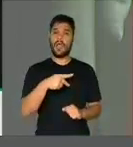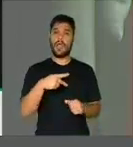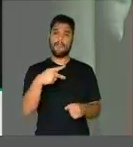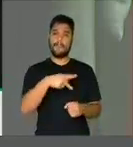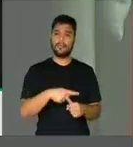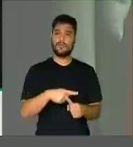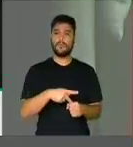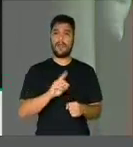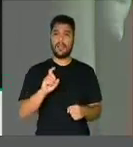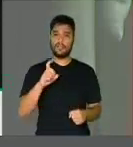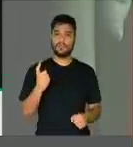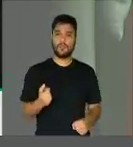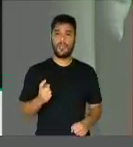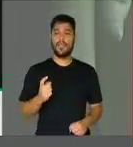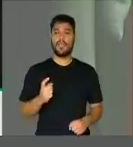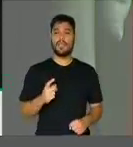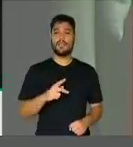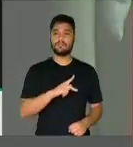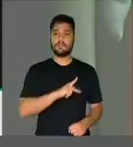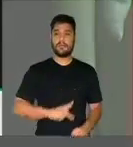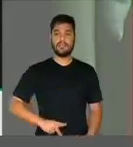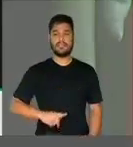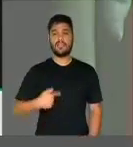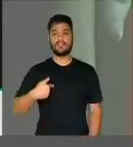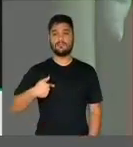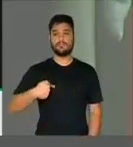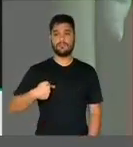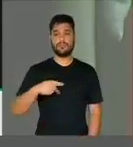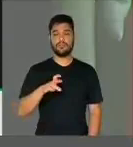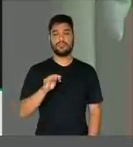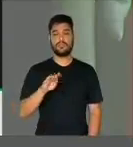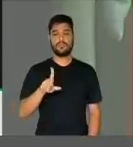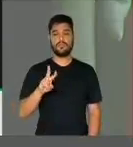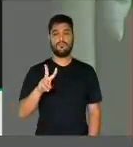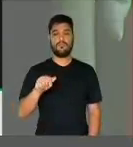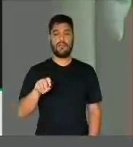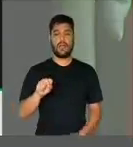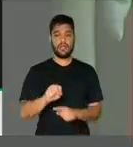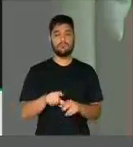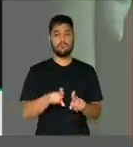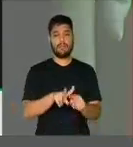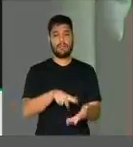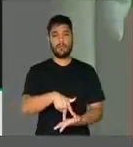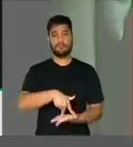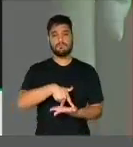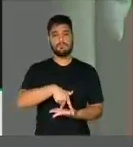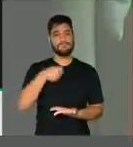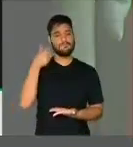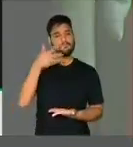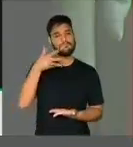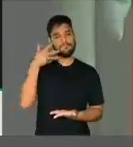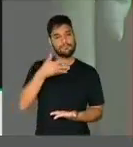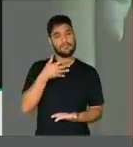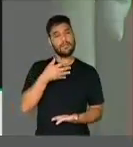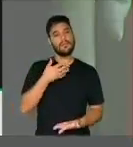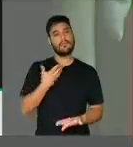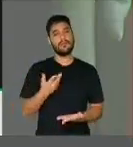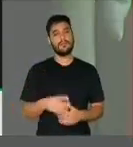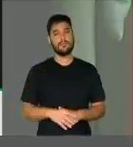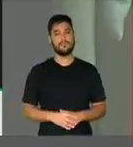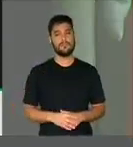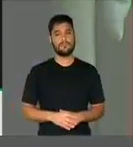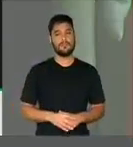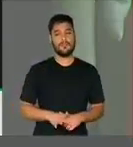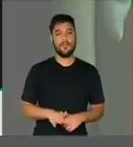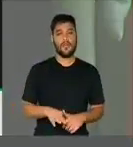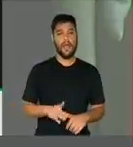do ex-presidente Getúlio Vargas. Eu estou usando essa tribuna também, deputado Daniel,